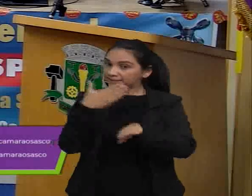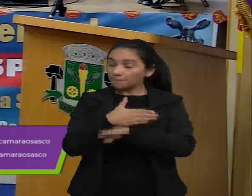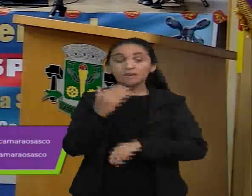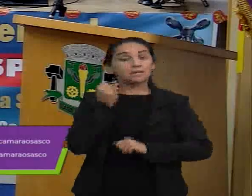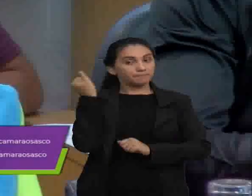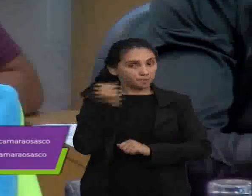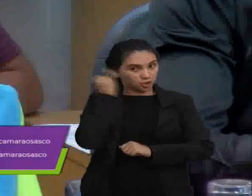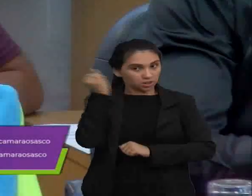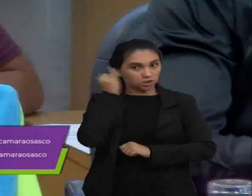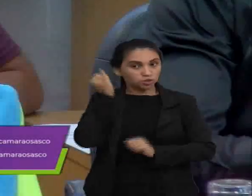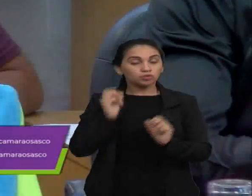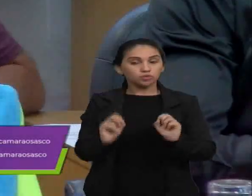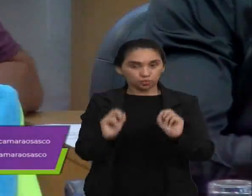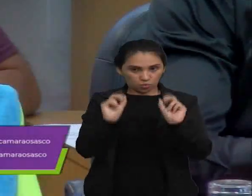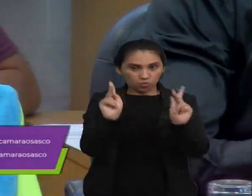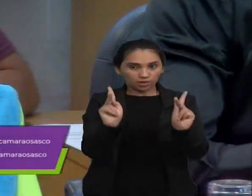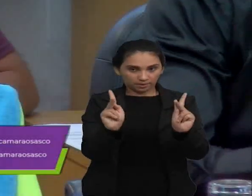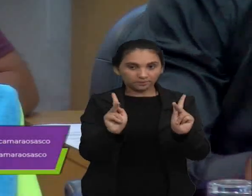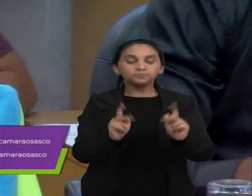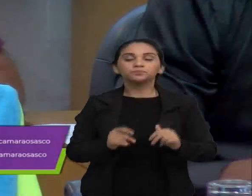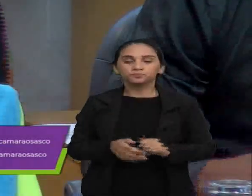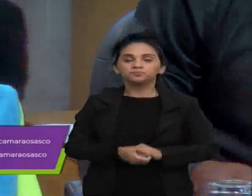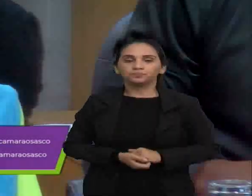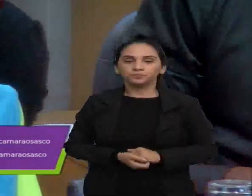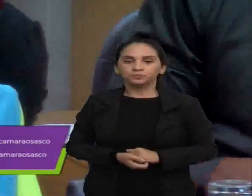mobilização no estado de São Paulo.